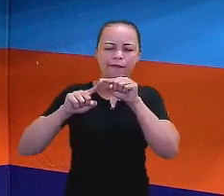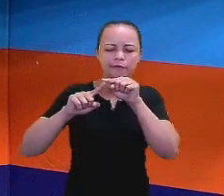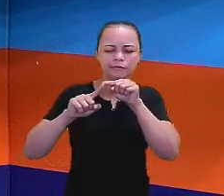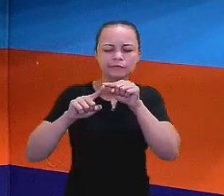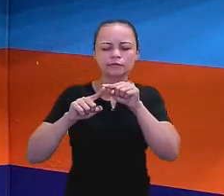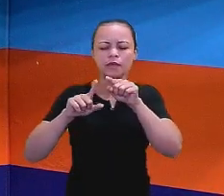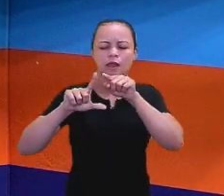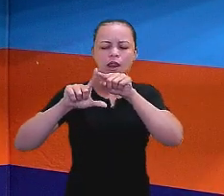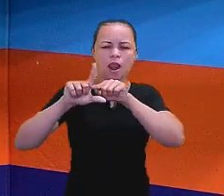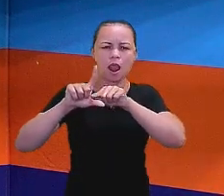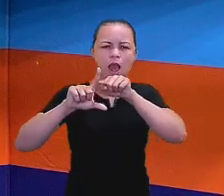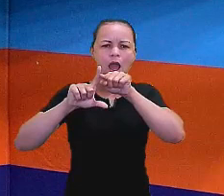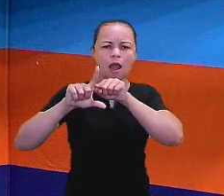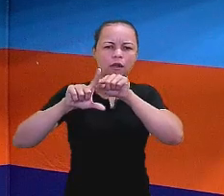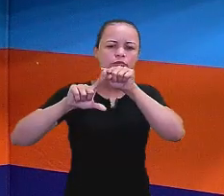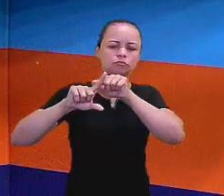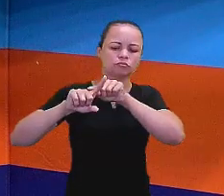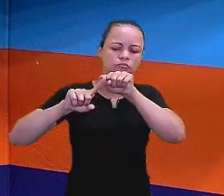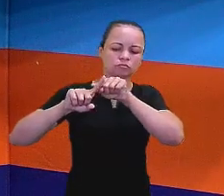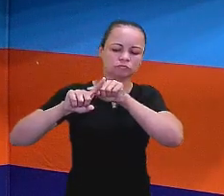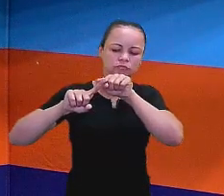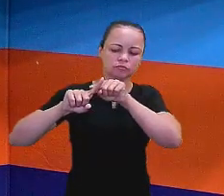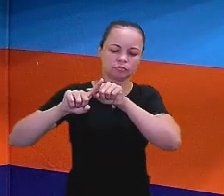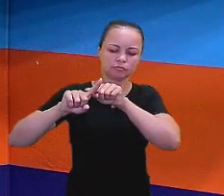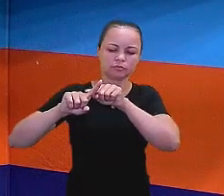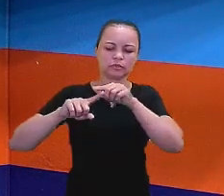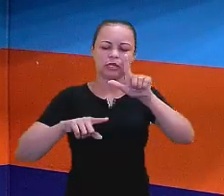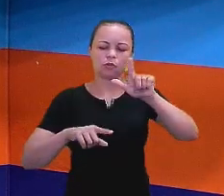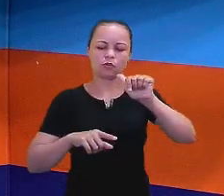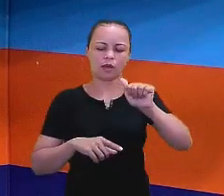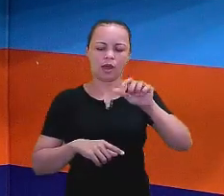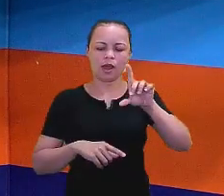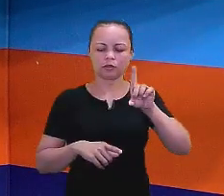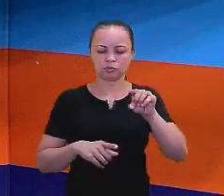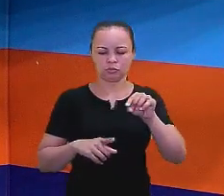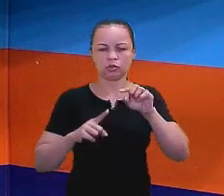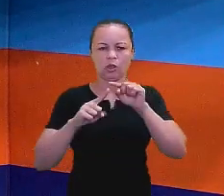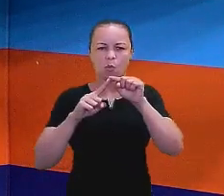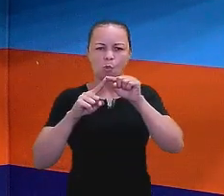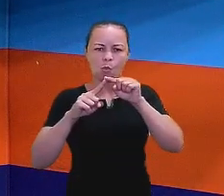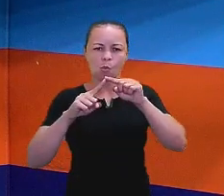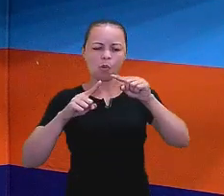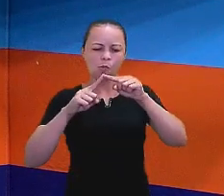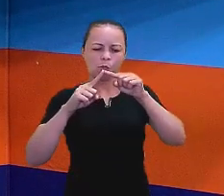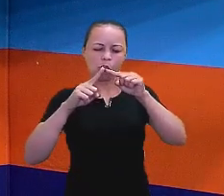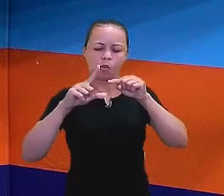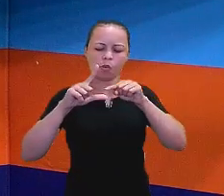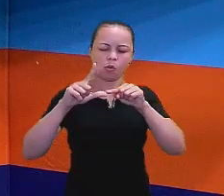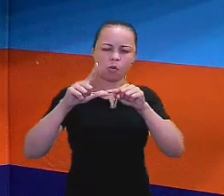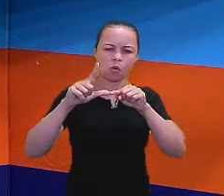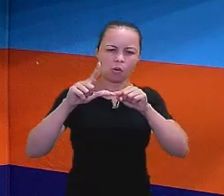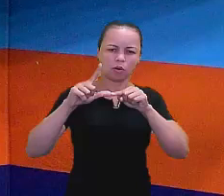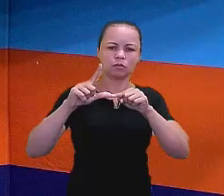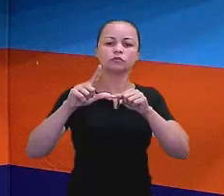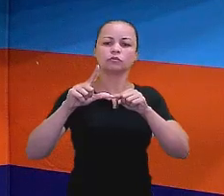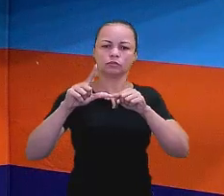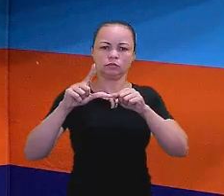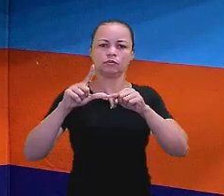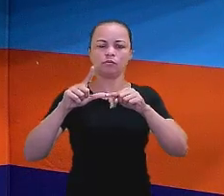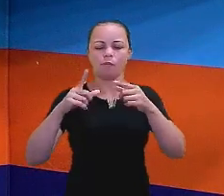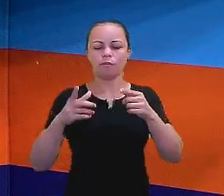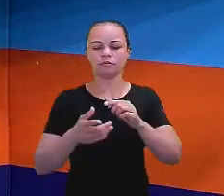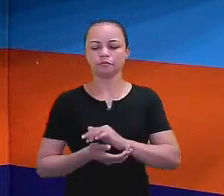ele tem lado, né? Aqui é o vértice, esse ponto de encontro aqui entre duas semirretas, entre dois